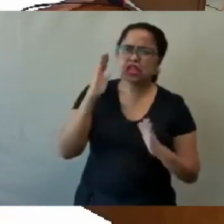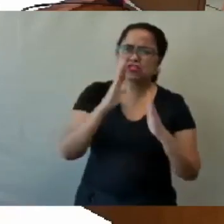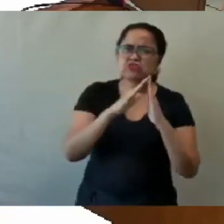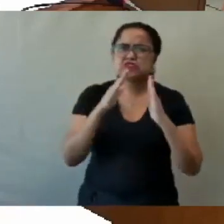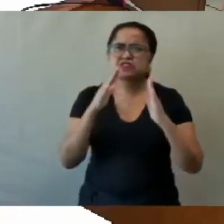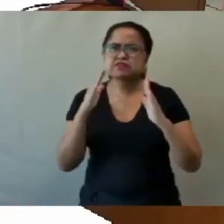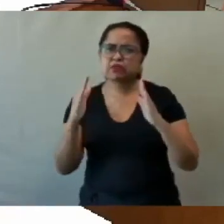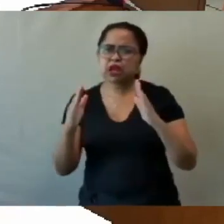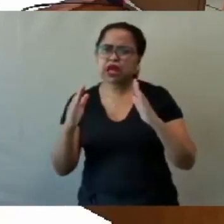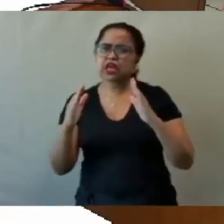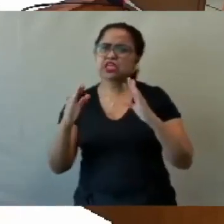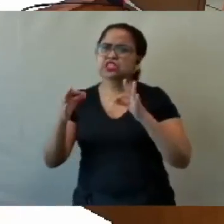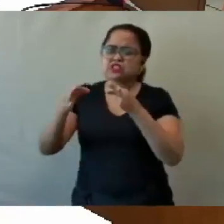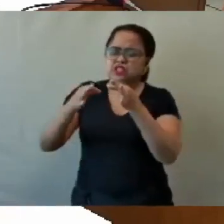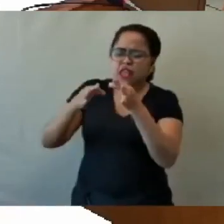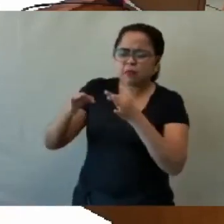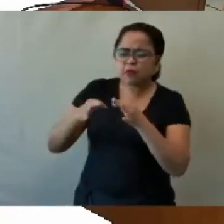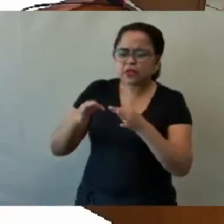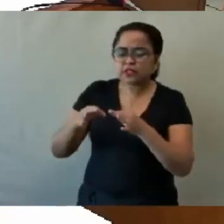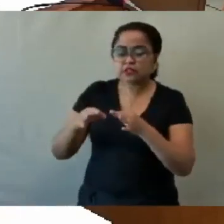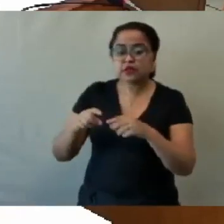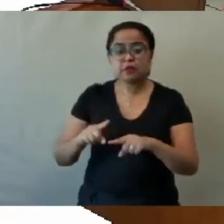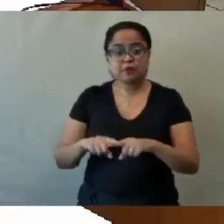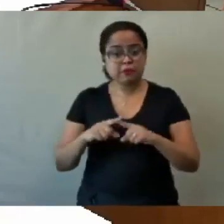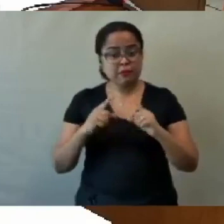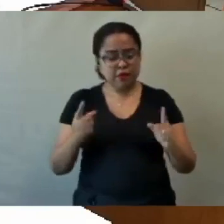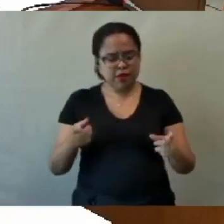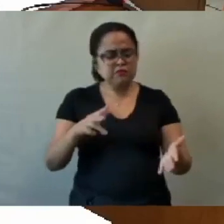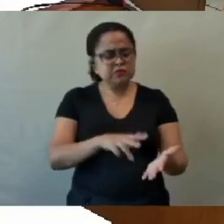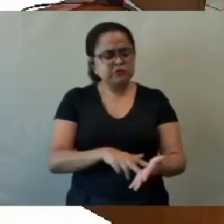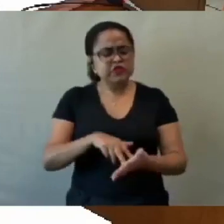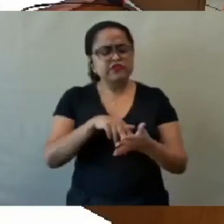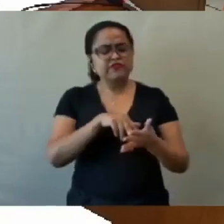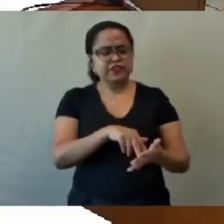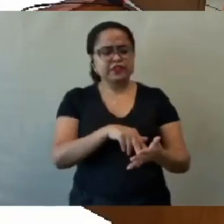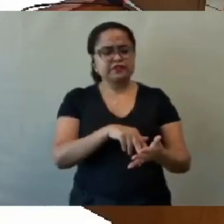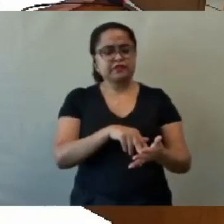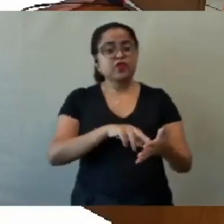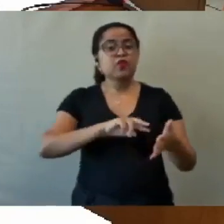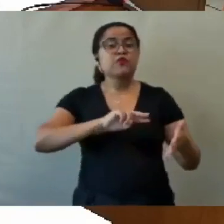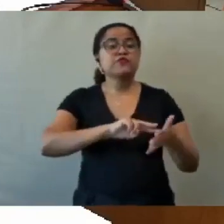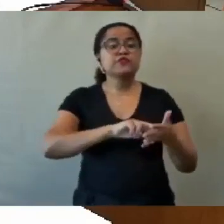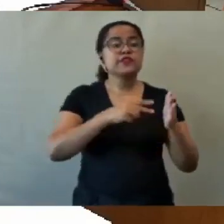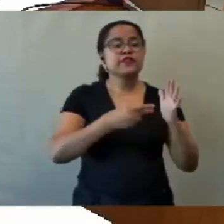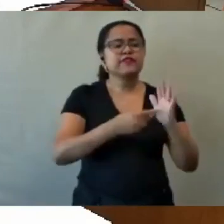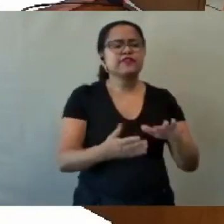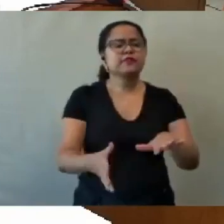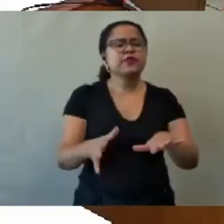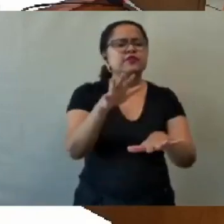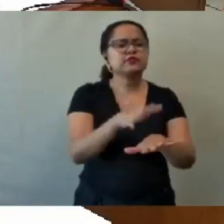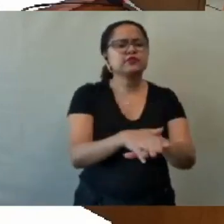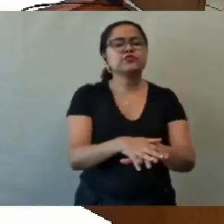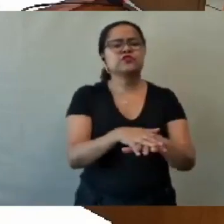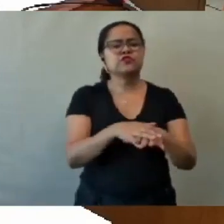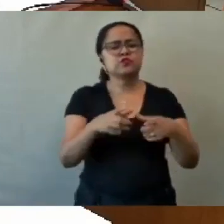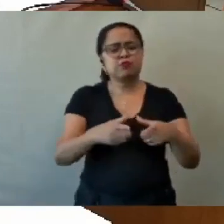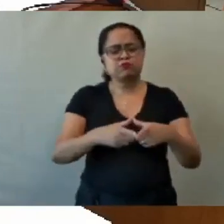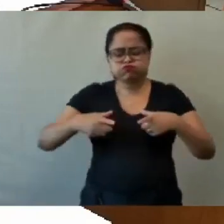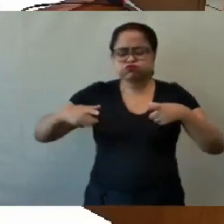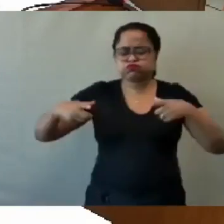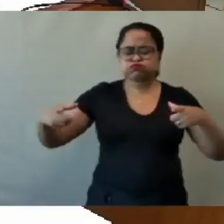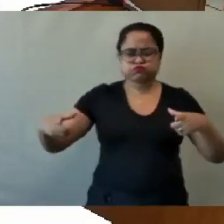dizer, essas elaborações, mas que precisa estar firme no que isso significa para a inclusão de uma maneira ampla, né? Um plano